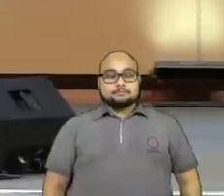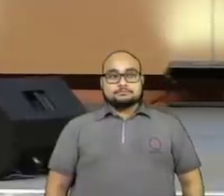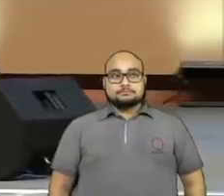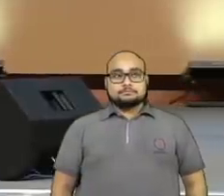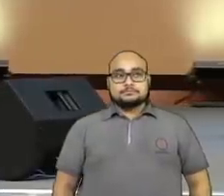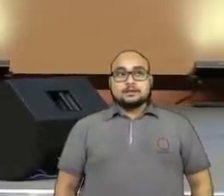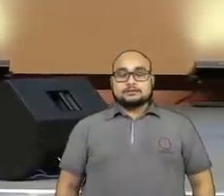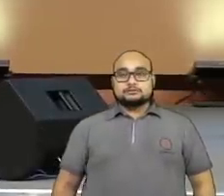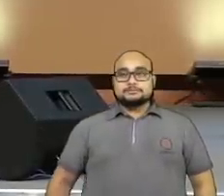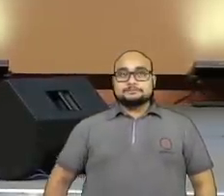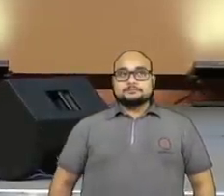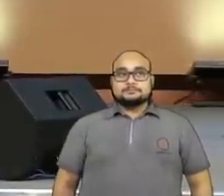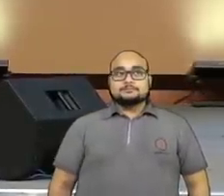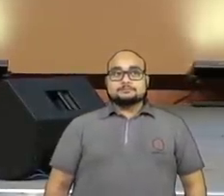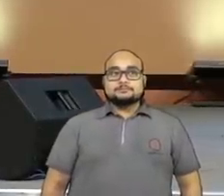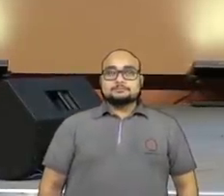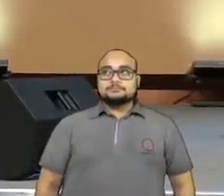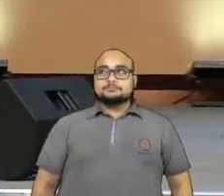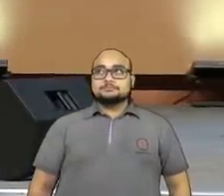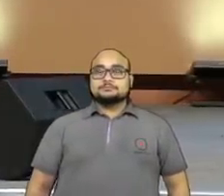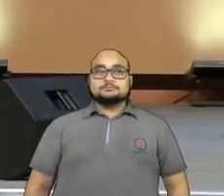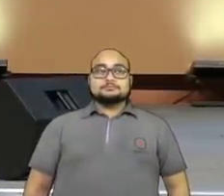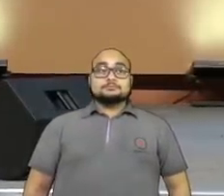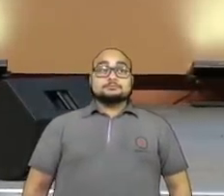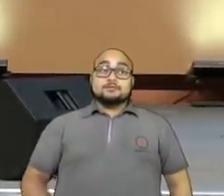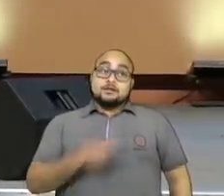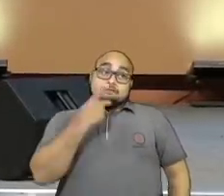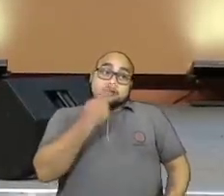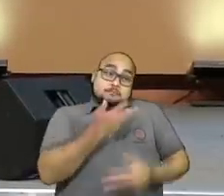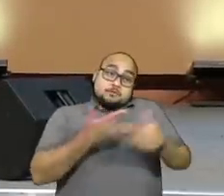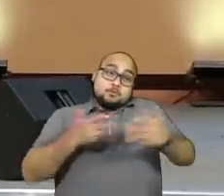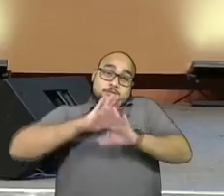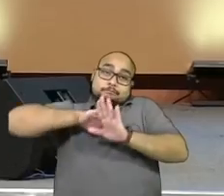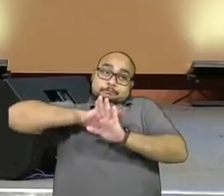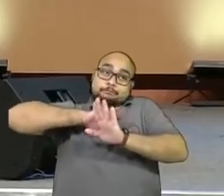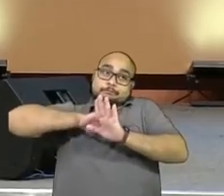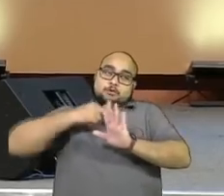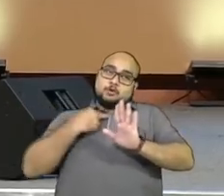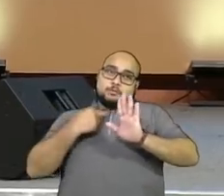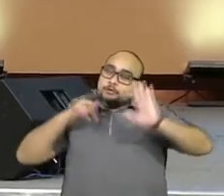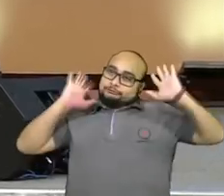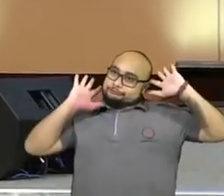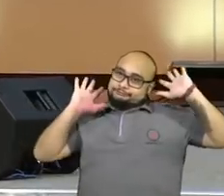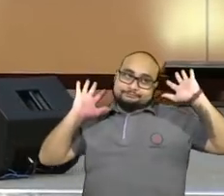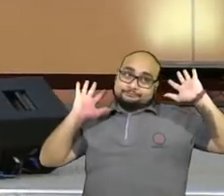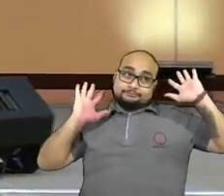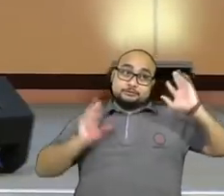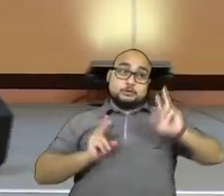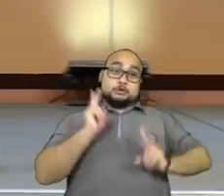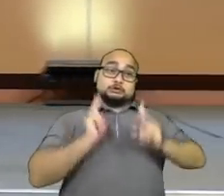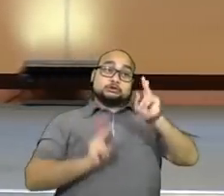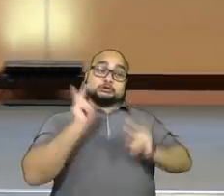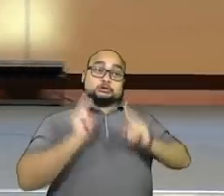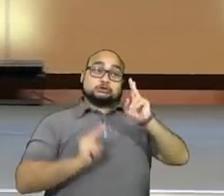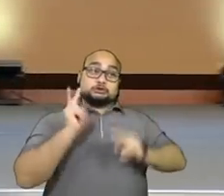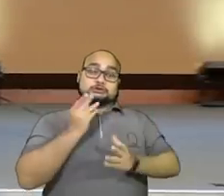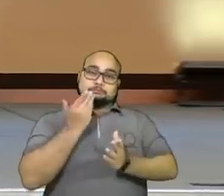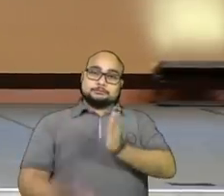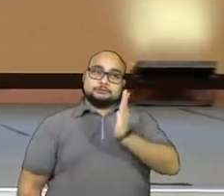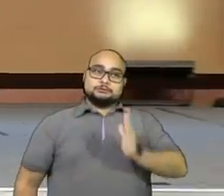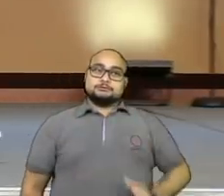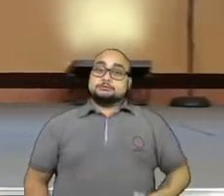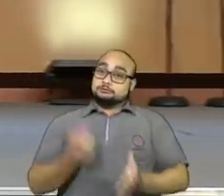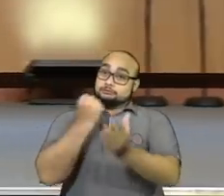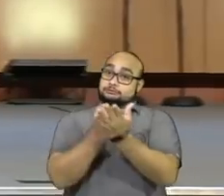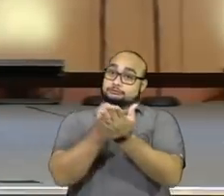Eu não vou falar uma coisa que eu pensei aqui. Porque não falo não, edita essa porcaria, eu tô perdido, esquece. Vou ficar só